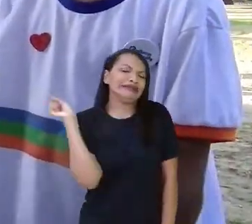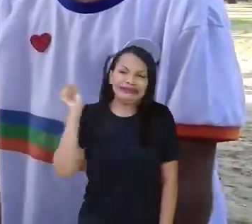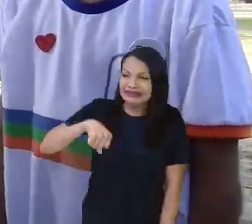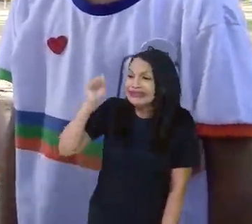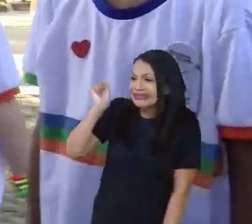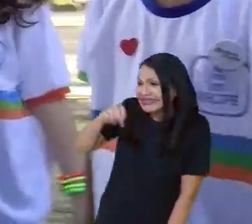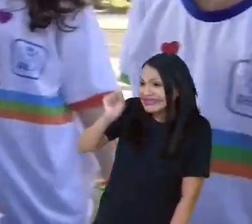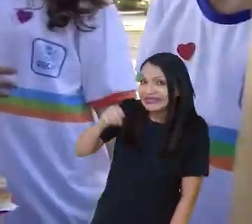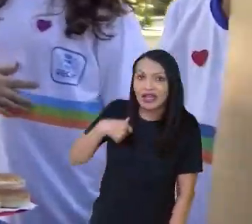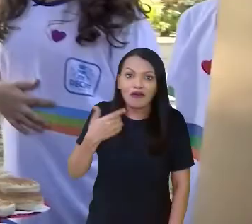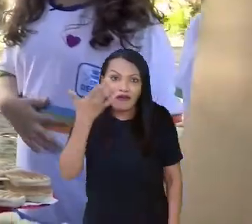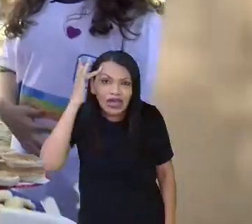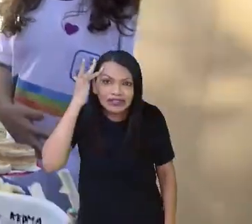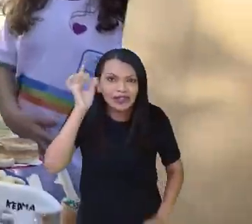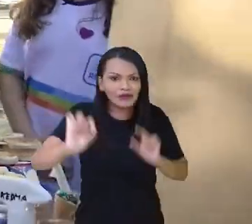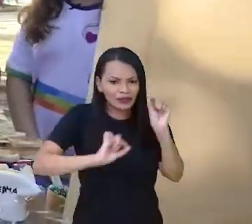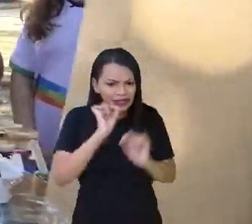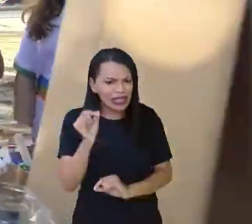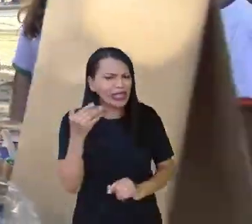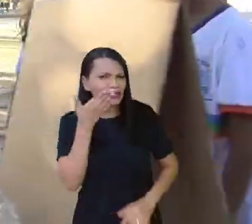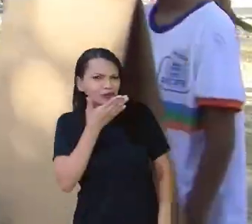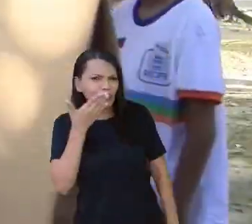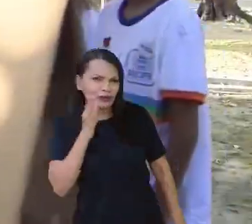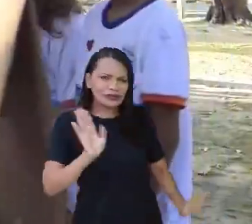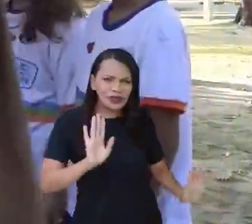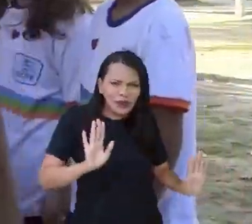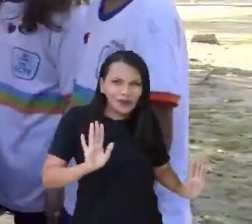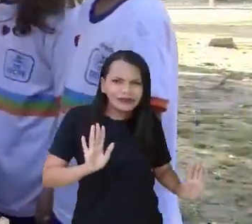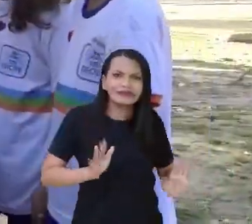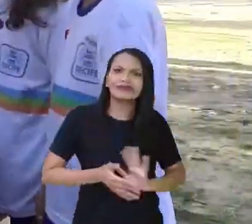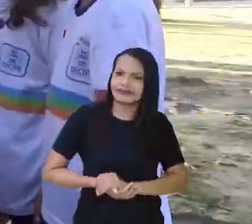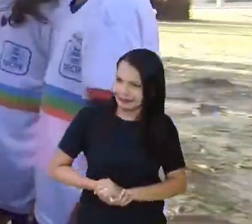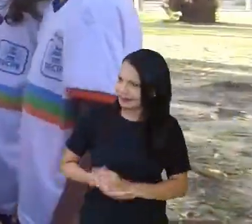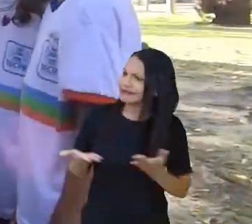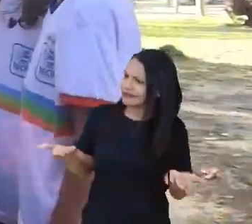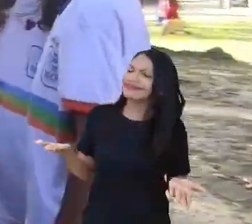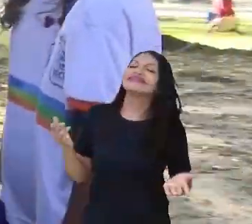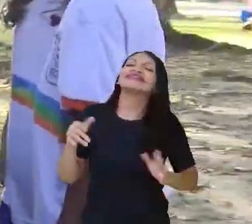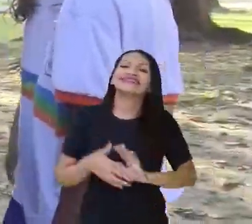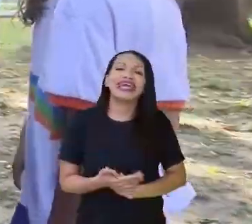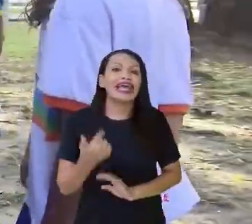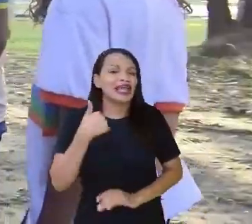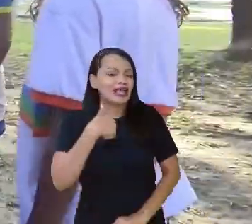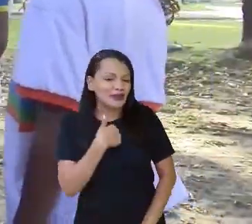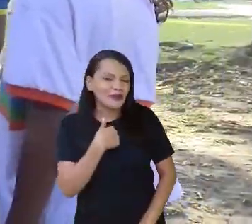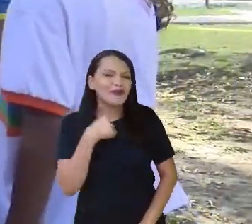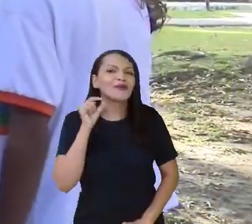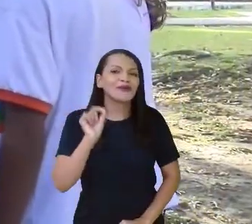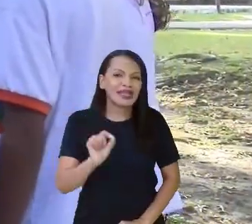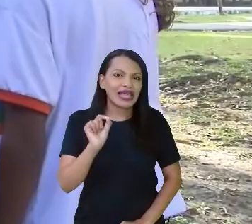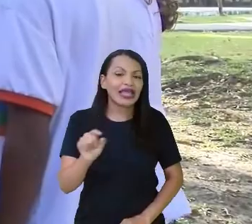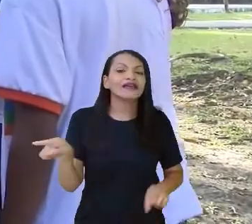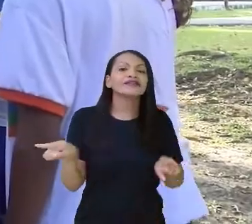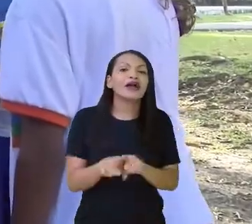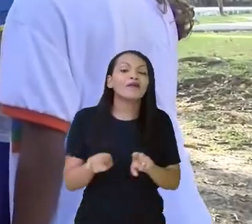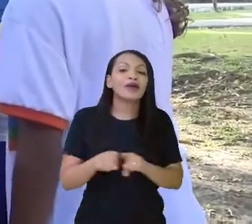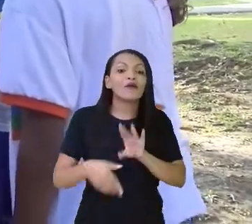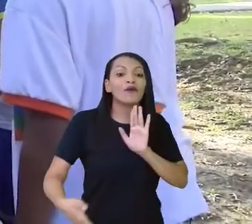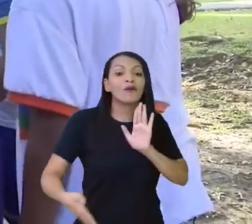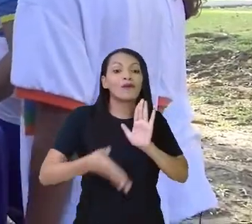não estão achando que está tudo muito doce? Claro que eu não iria deixar de trazer uma